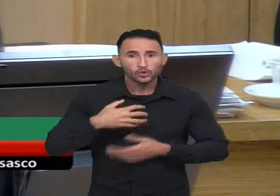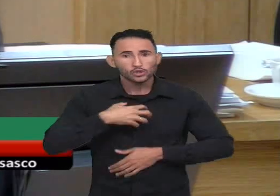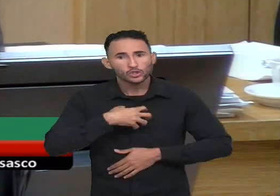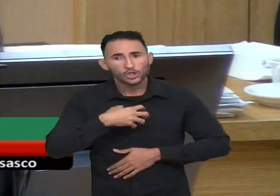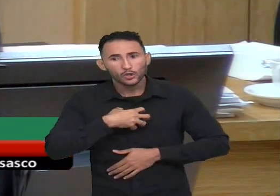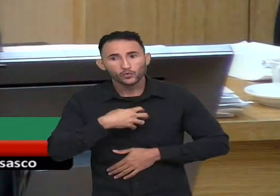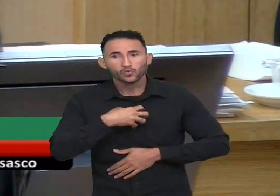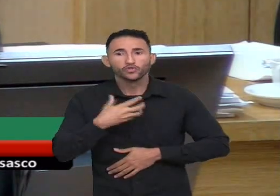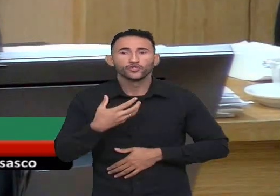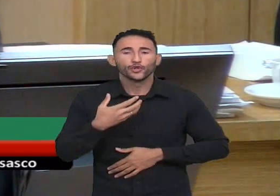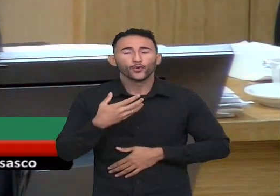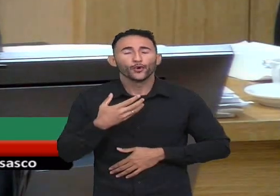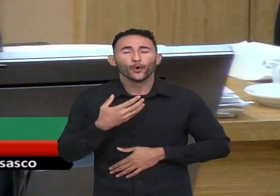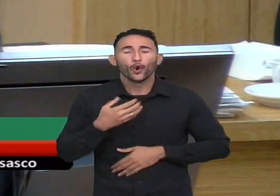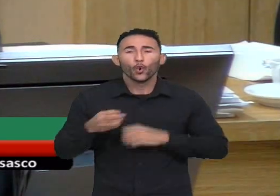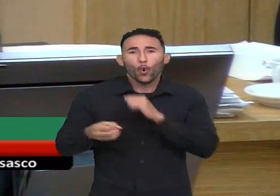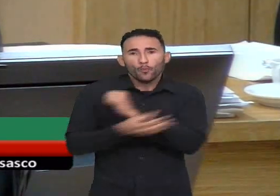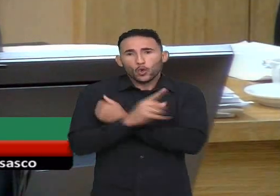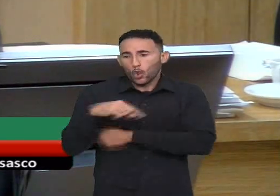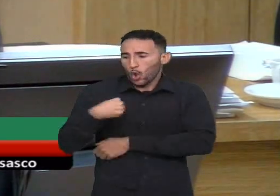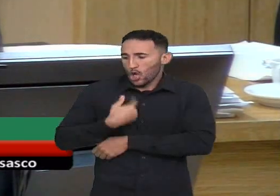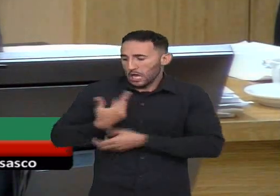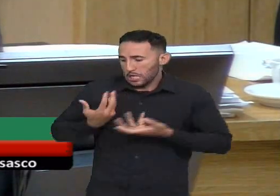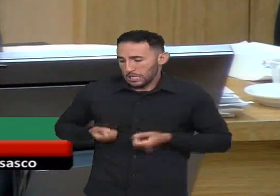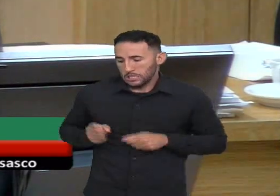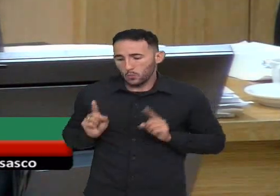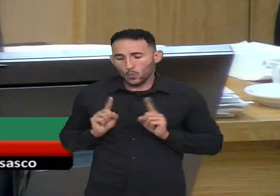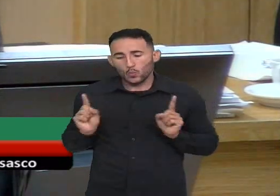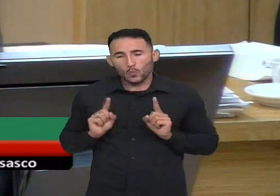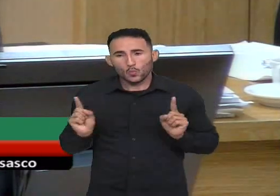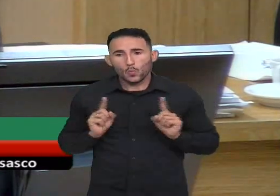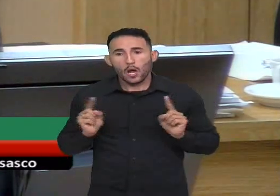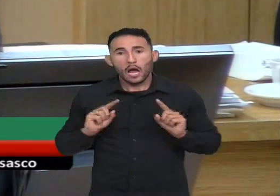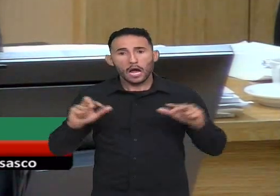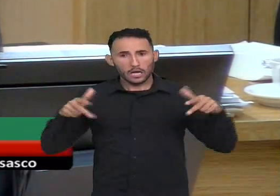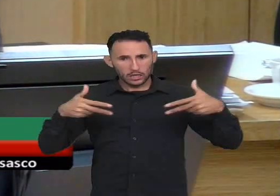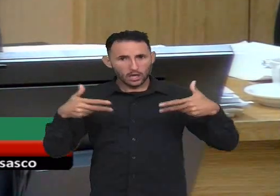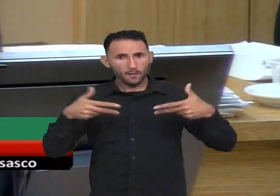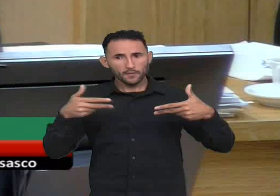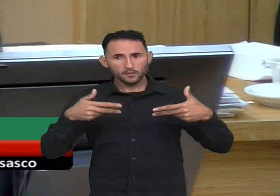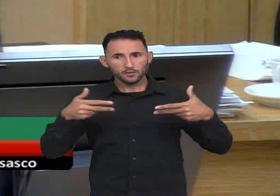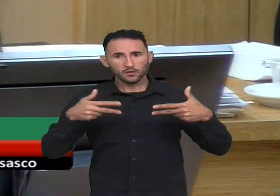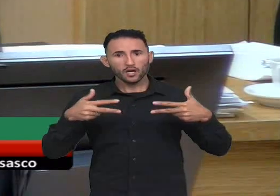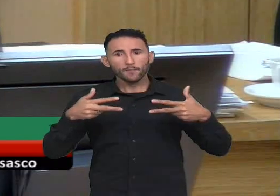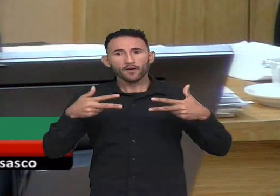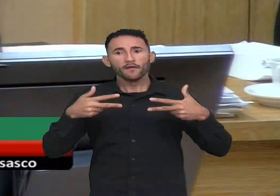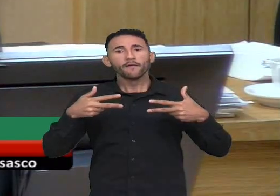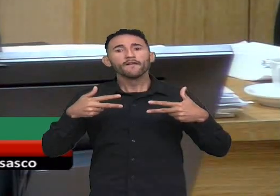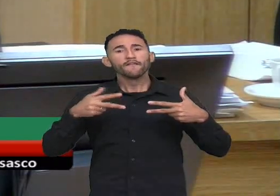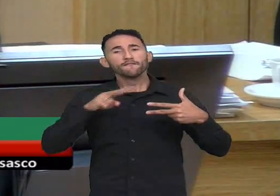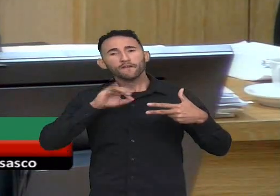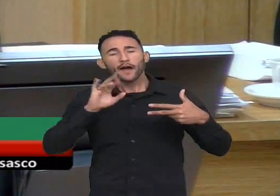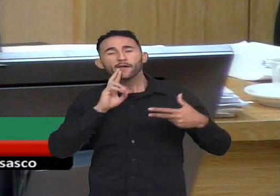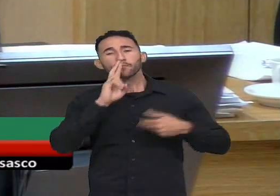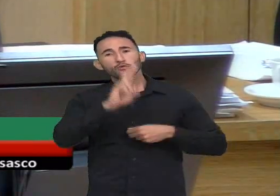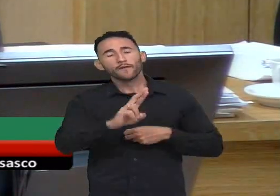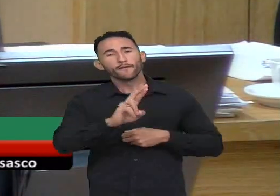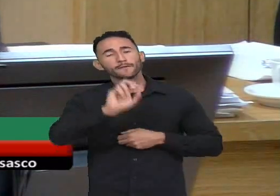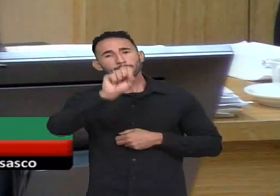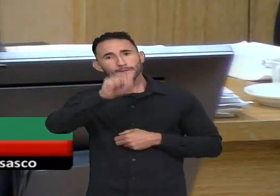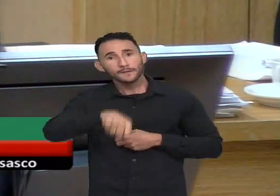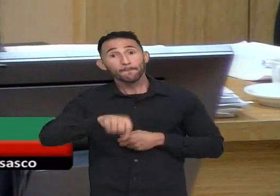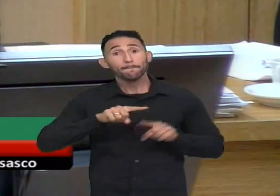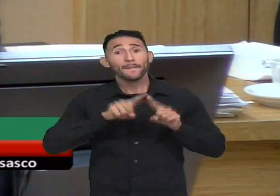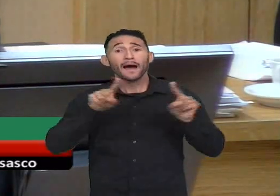na saúde, a Câmara Municipal não está convivente. A Câmara Municipal, pelo meio da sua mesa diretora, vai dar resposta a Vossa Excelência. Só